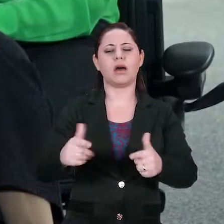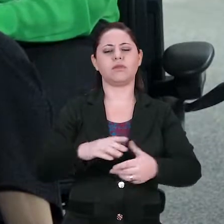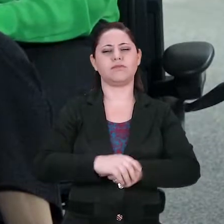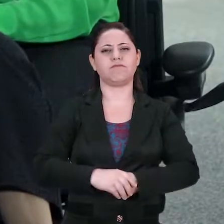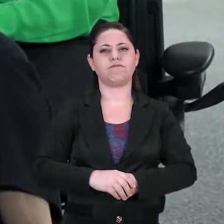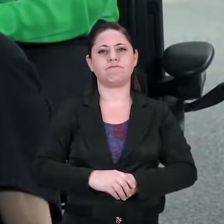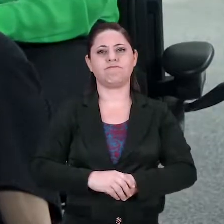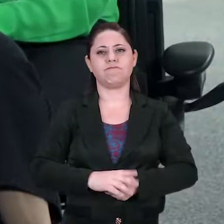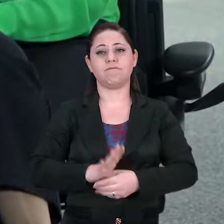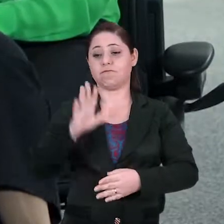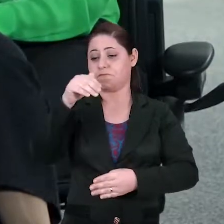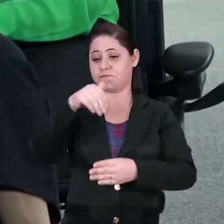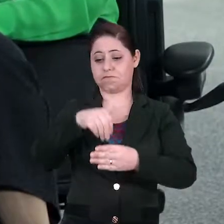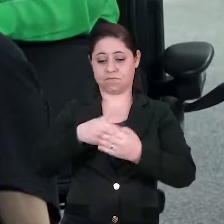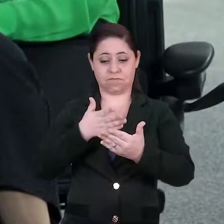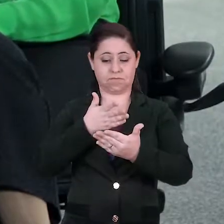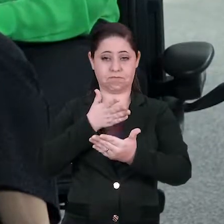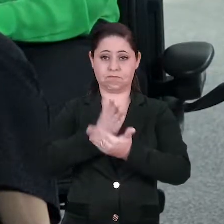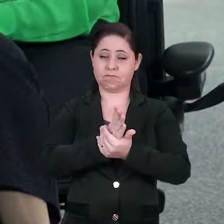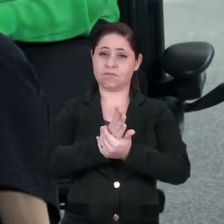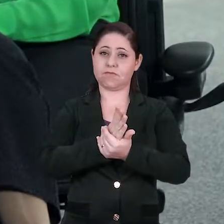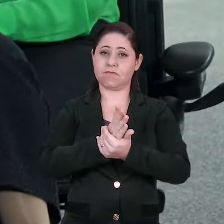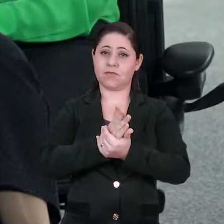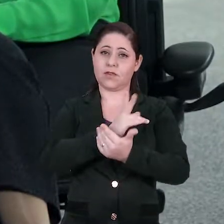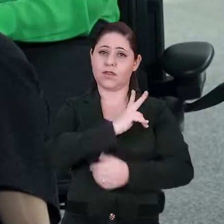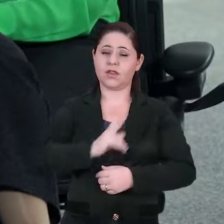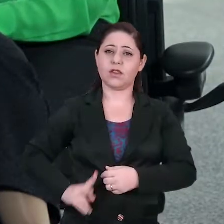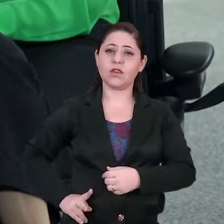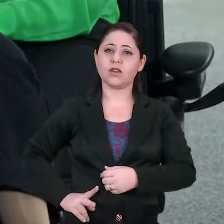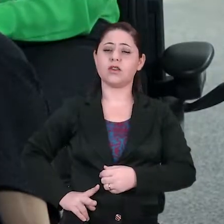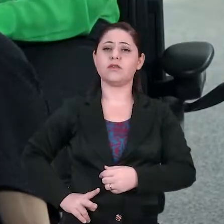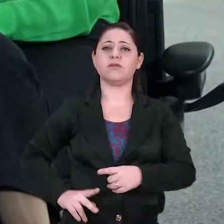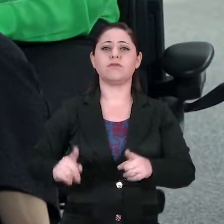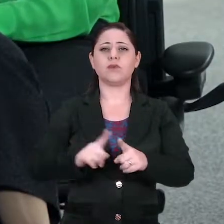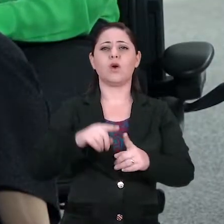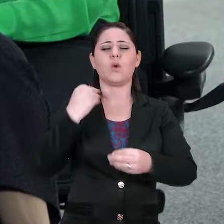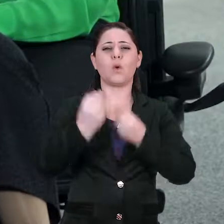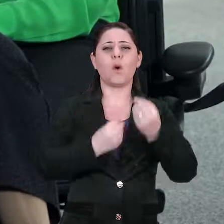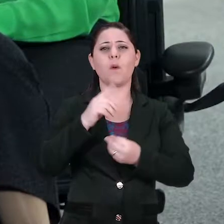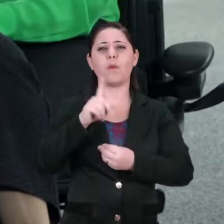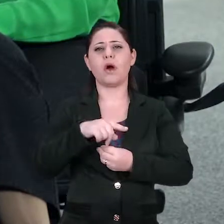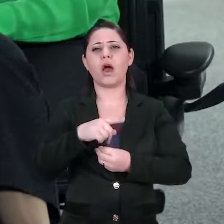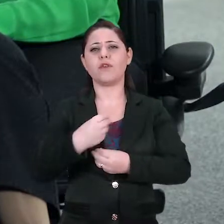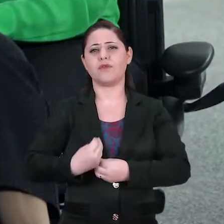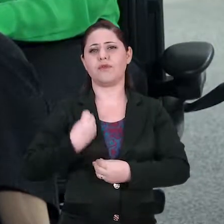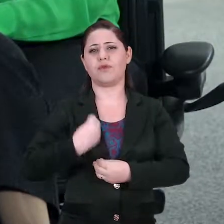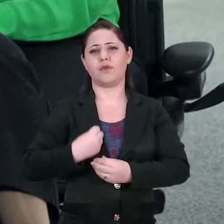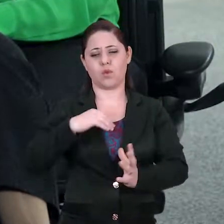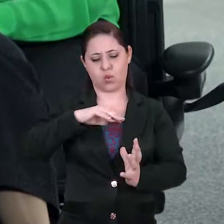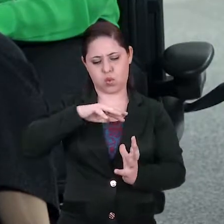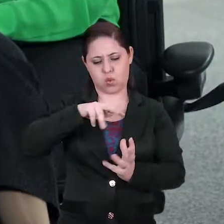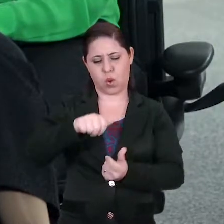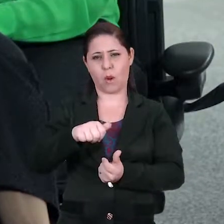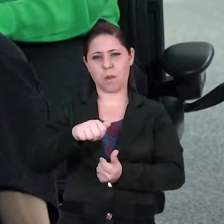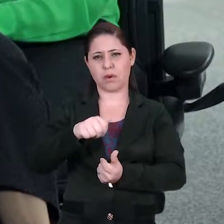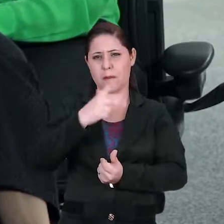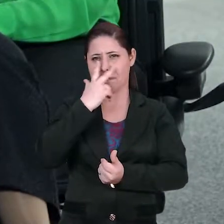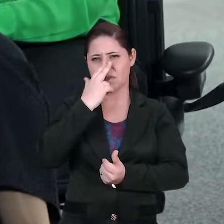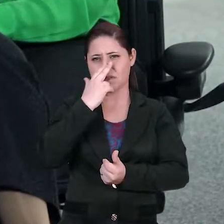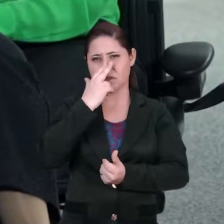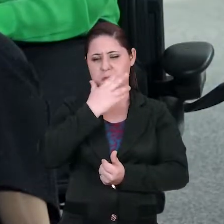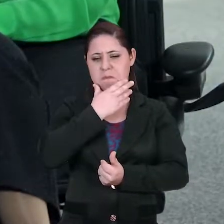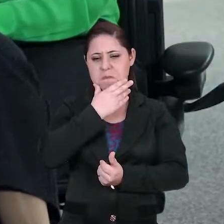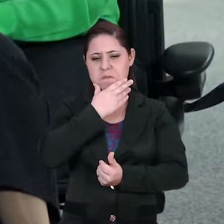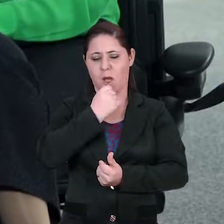Você elegeu vereadora, você é Nelly Baixa, e como é que foi conviver num mundo masculino? Porque a política